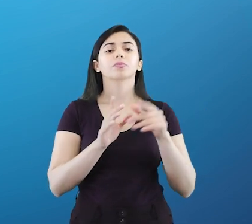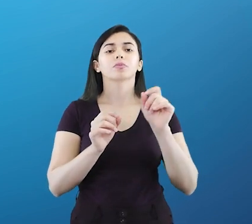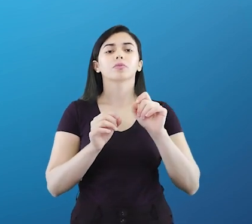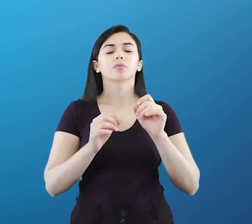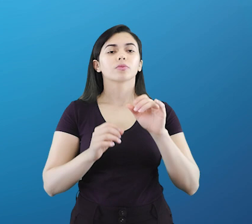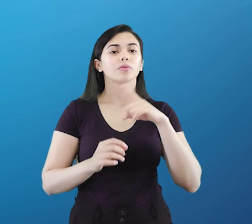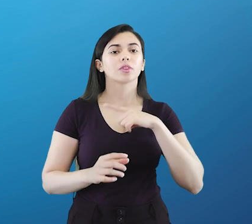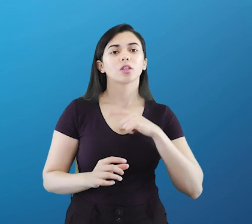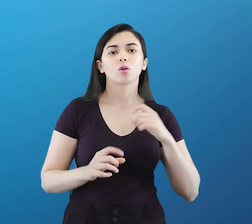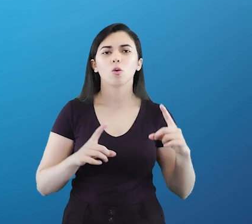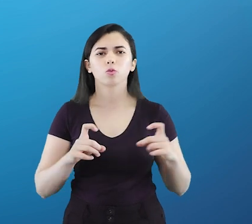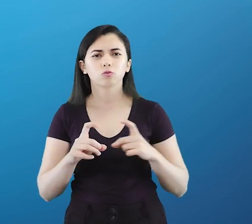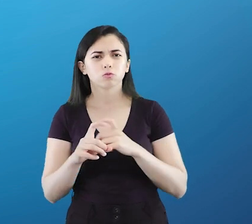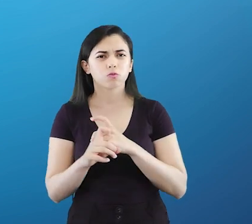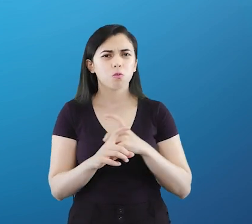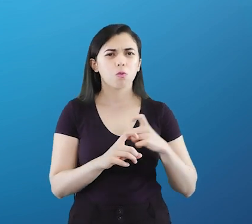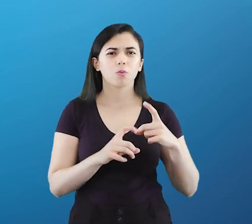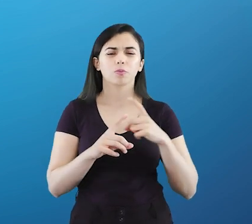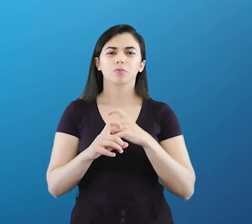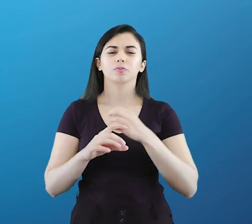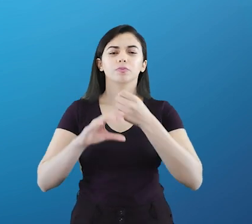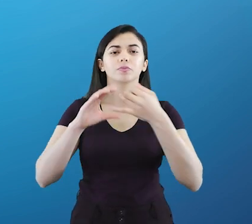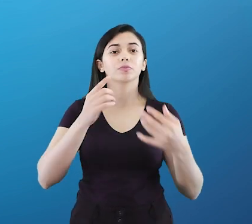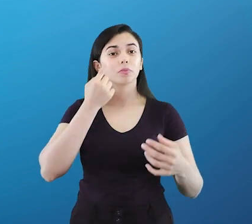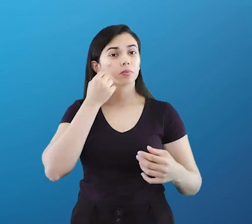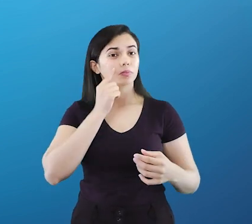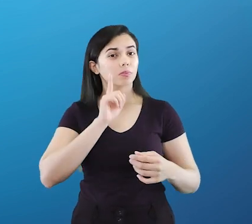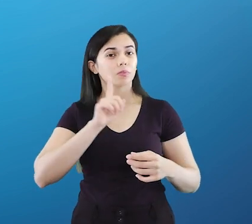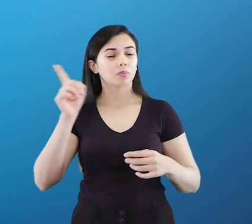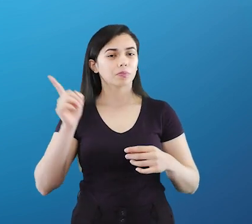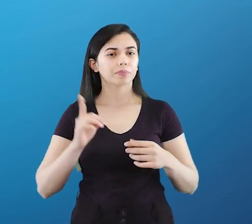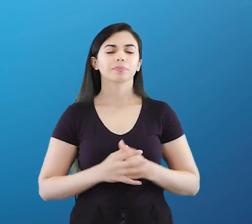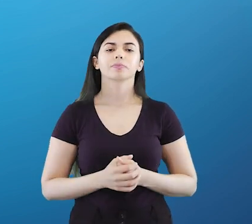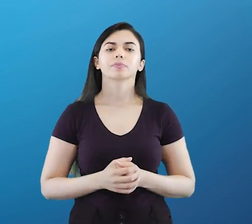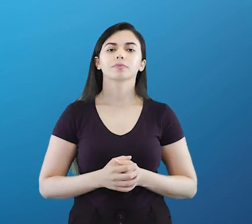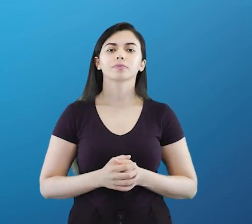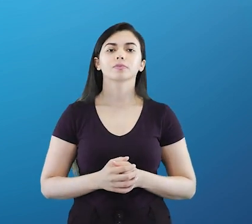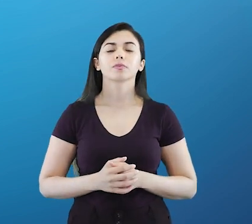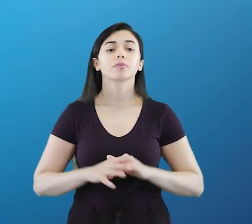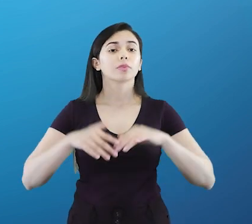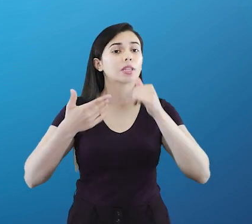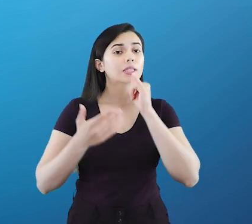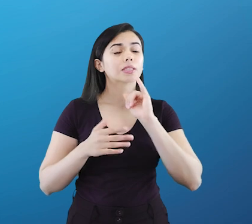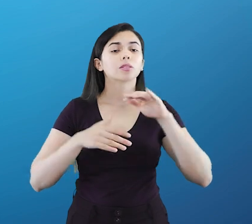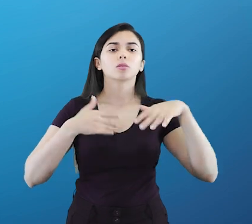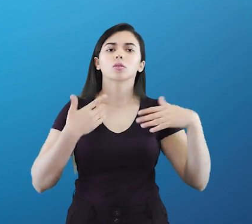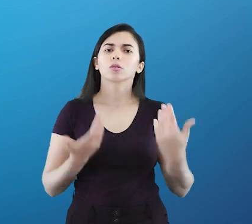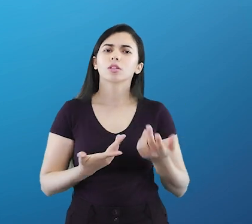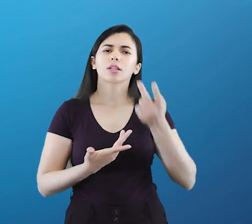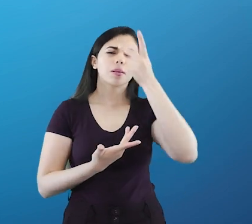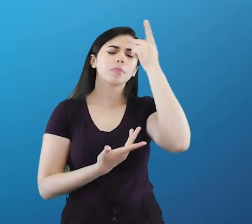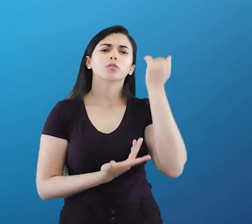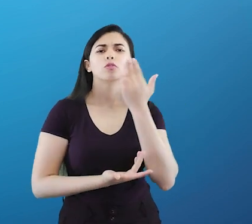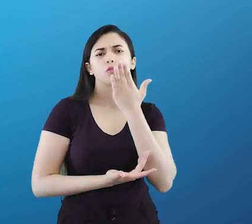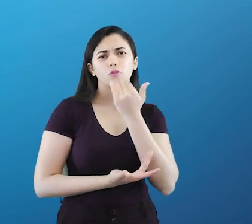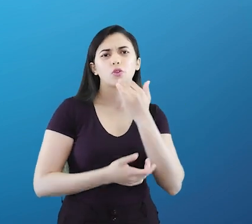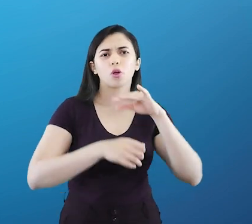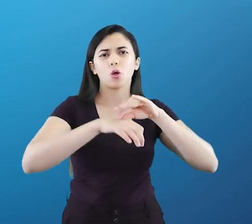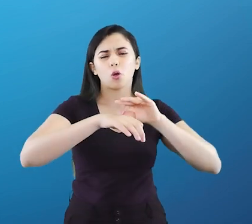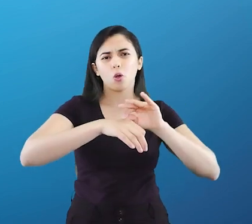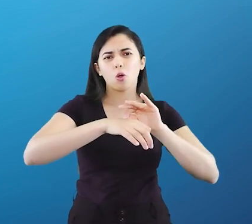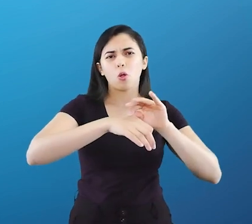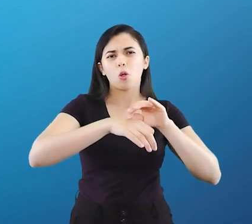aqui as larvas de forma caracterizada na parte muscular do animal. Quando a pessoa vai ingerir a carne do animal que está